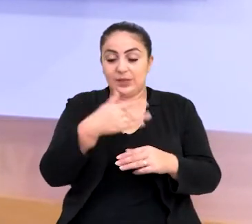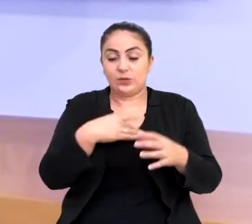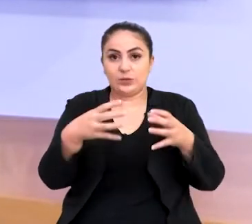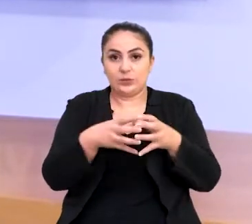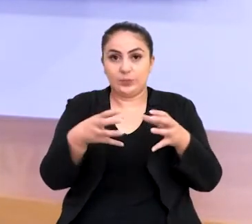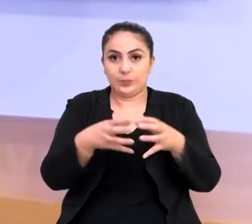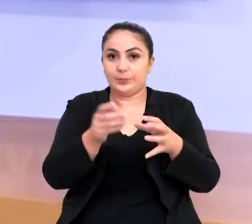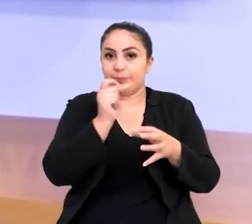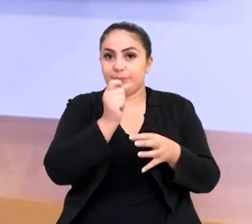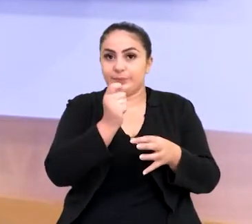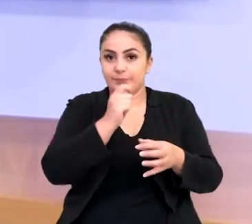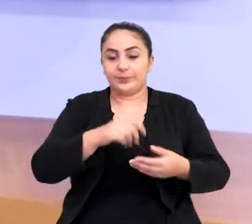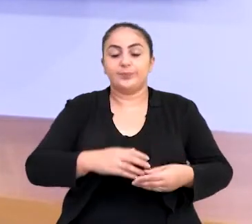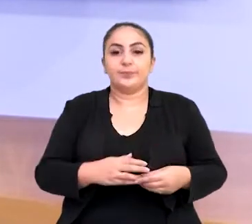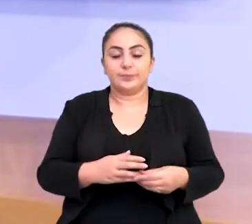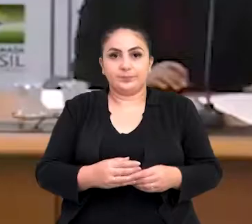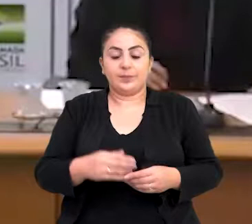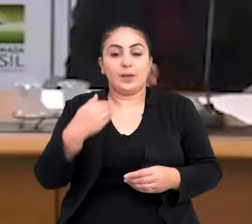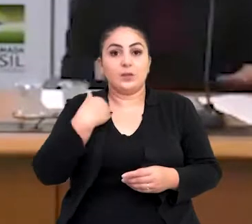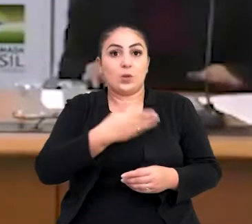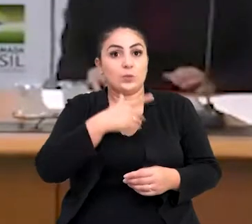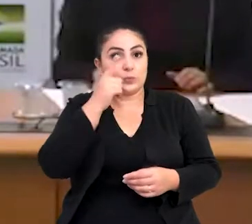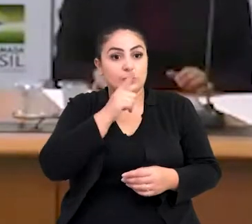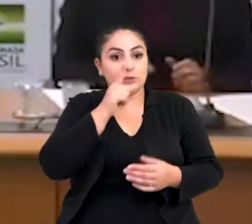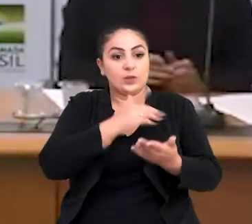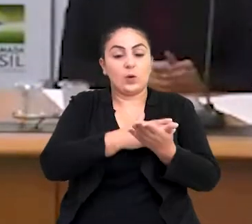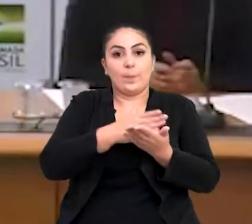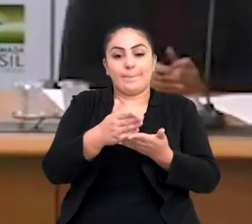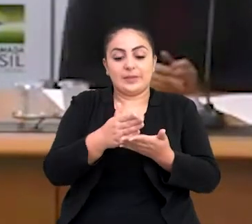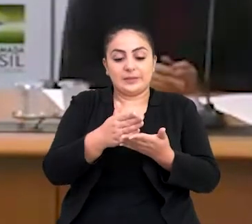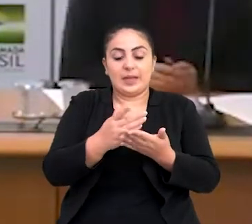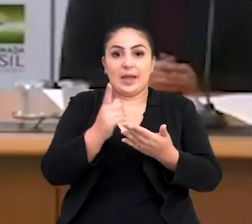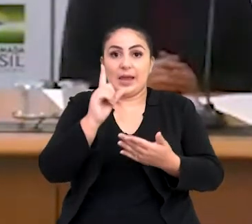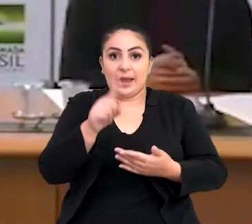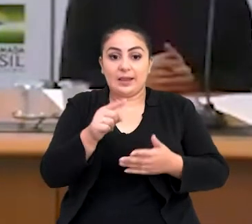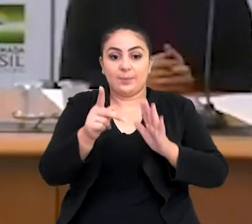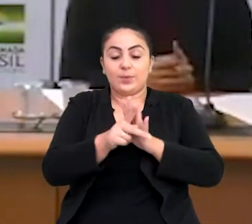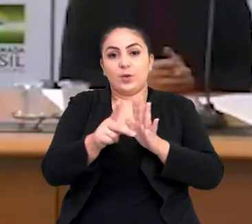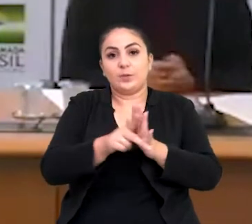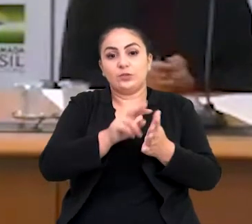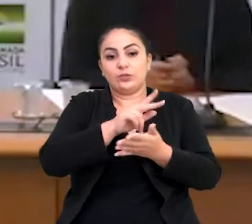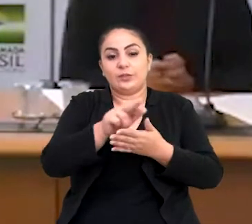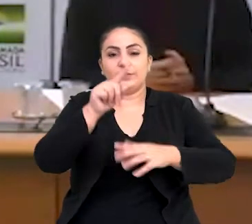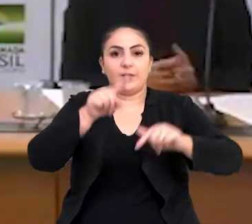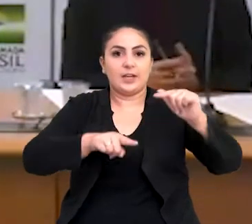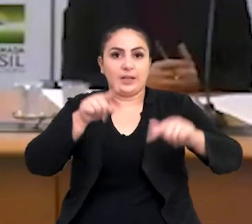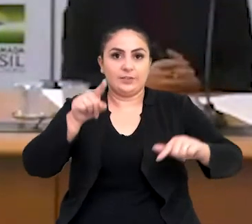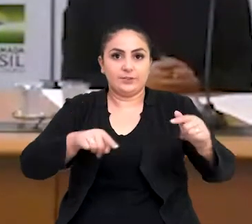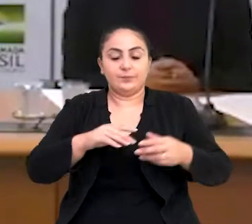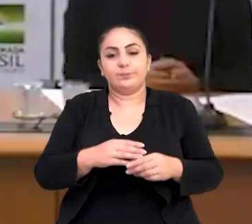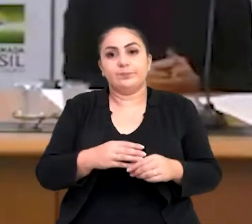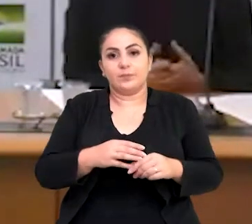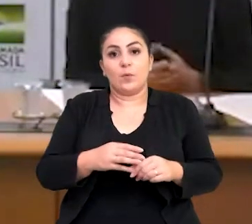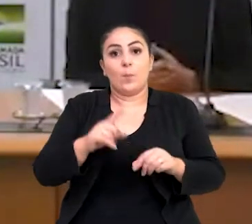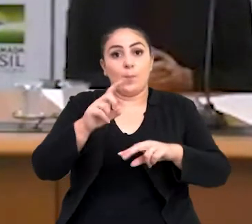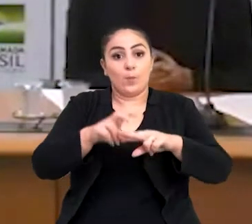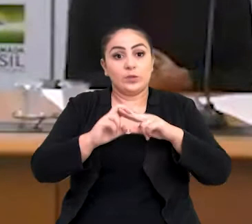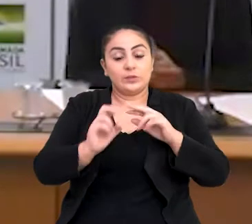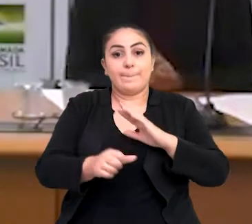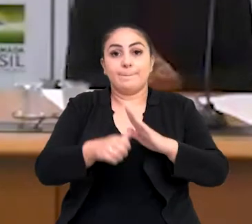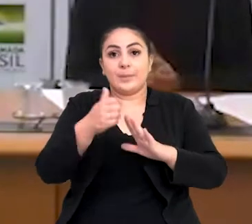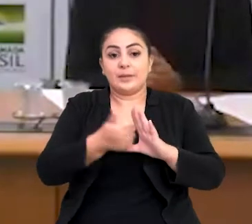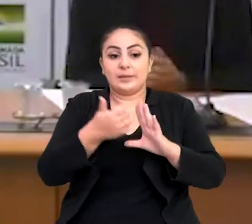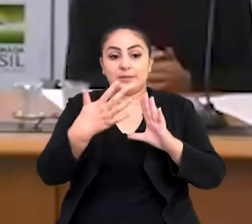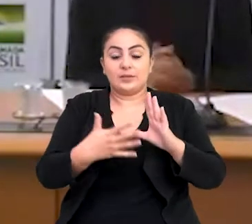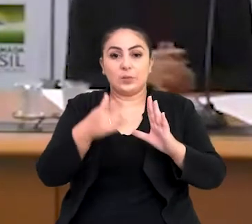Saúde em coletiva de imprensa. Para a gente poder começar, ela é uma equação com várias variáveis. Então, o